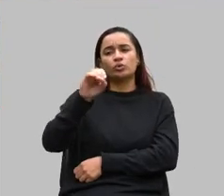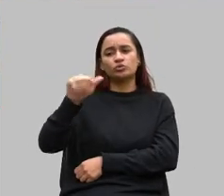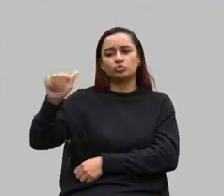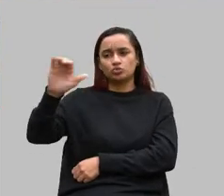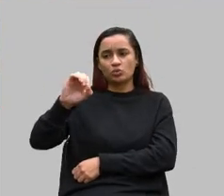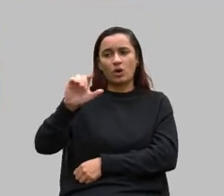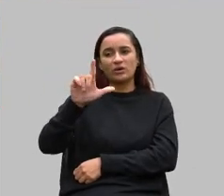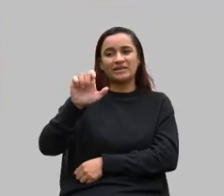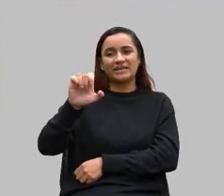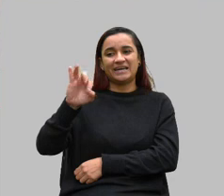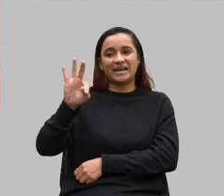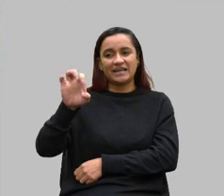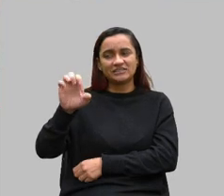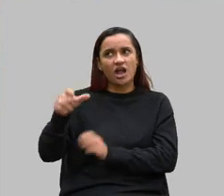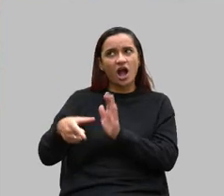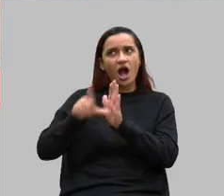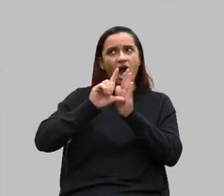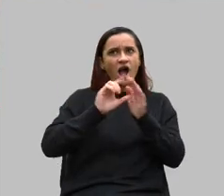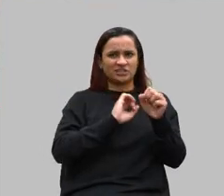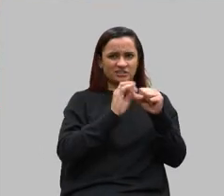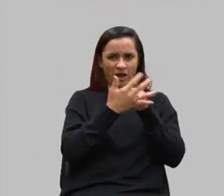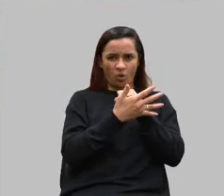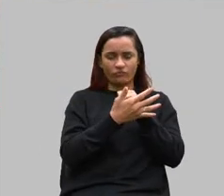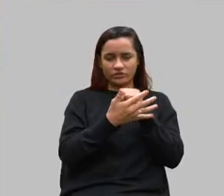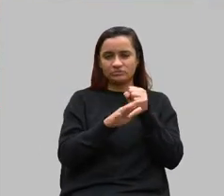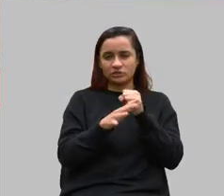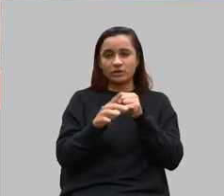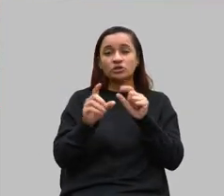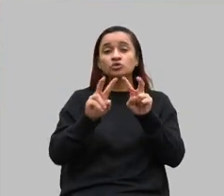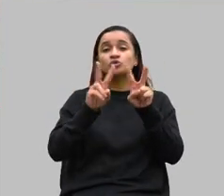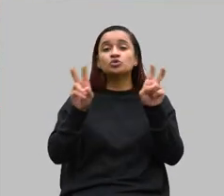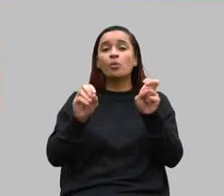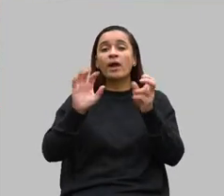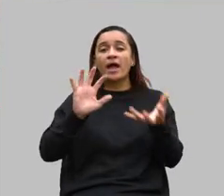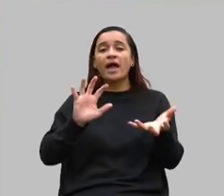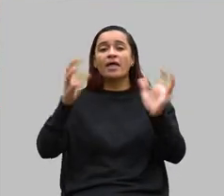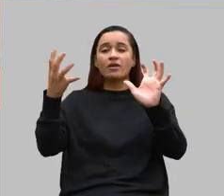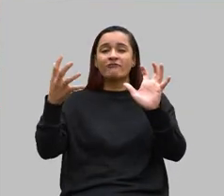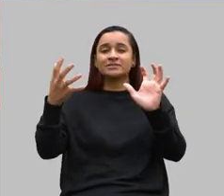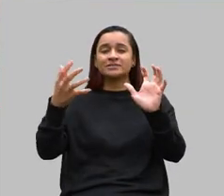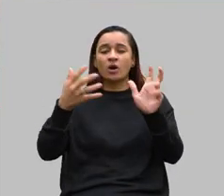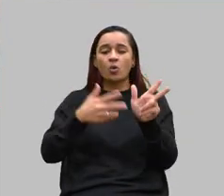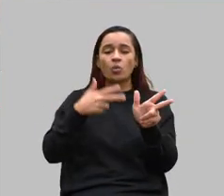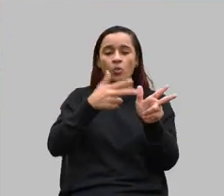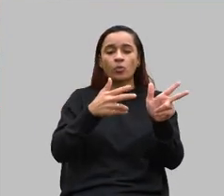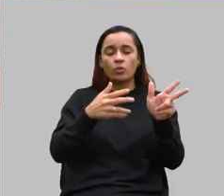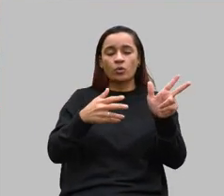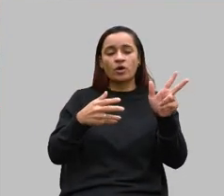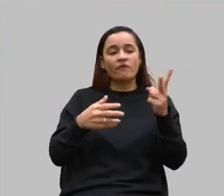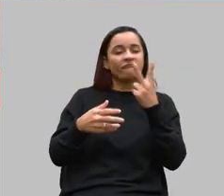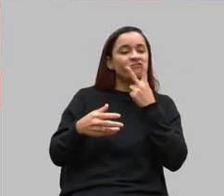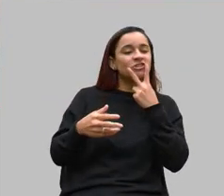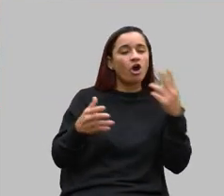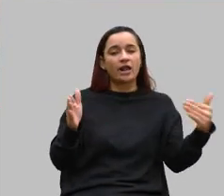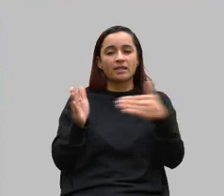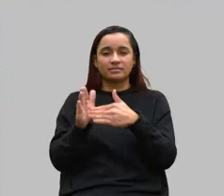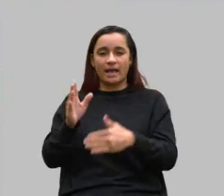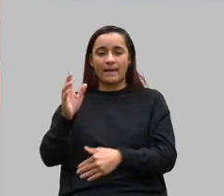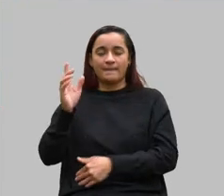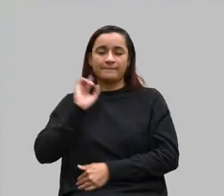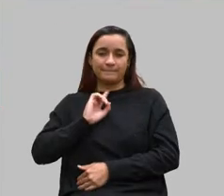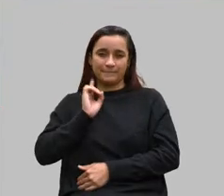antes da covid um pouquinho sobre a renovação da Vitória Minas né E era uma audiência pública da